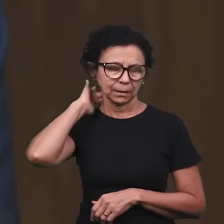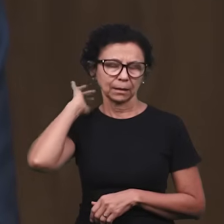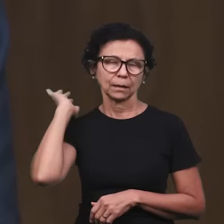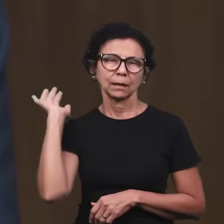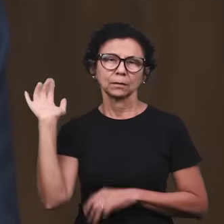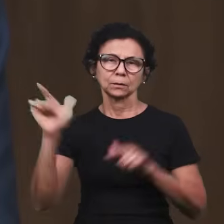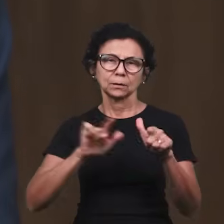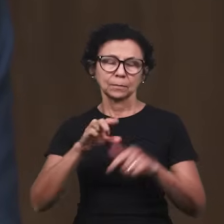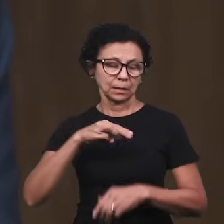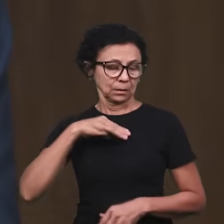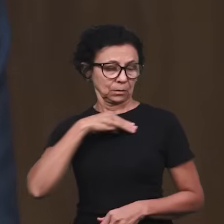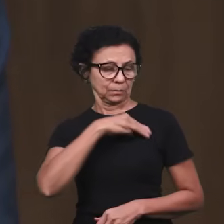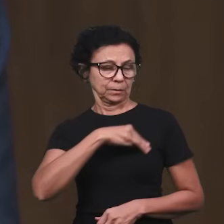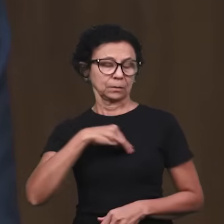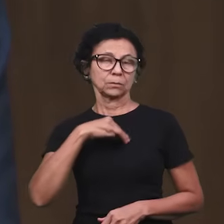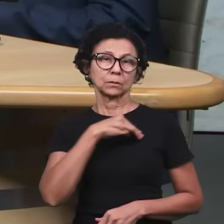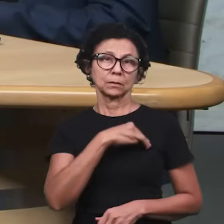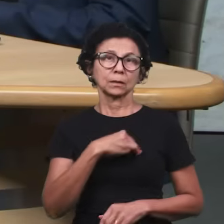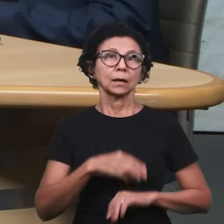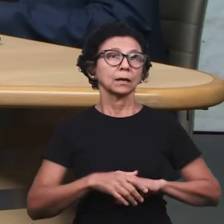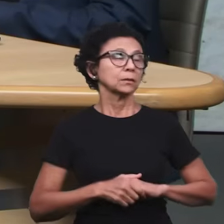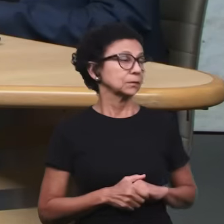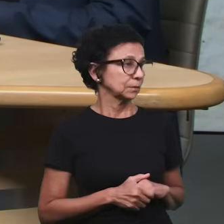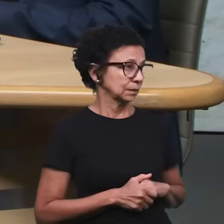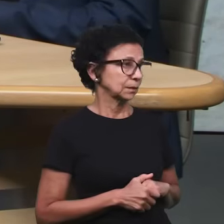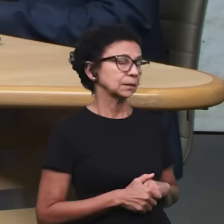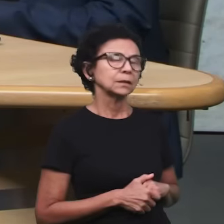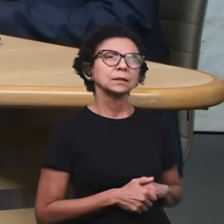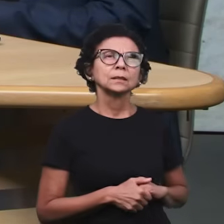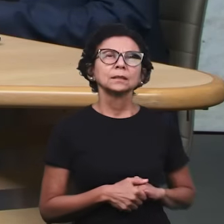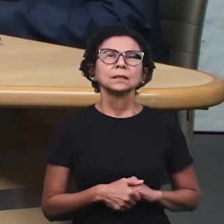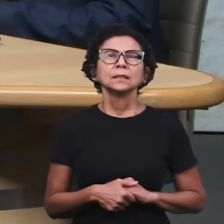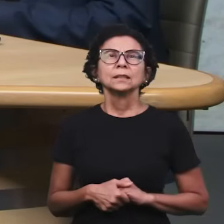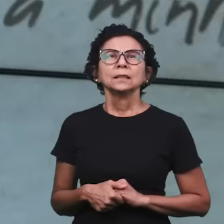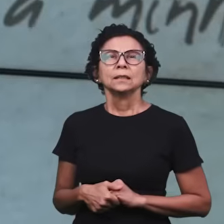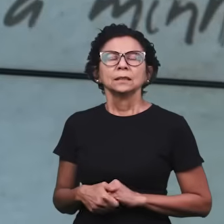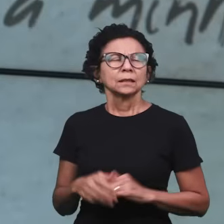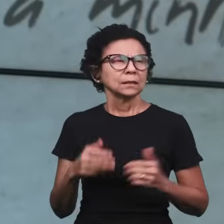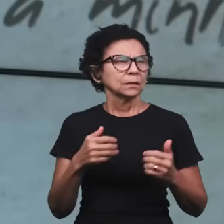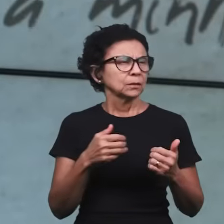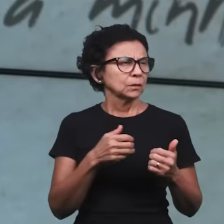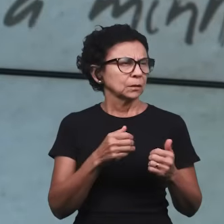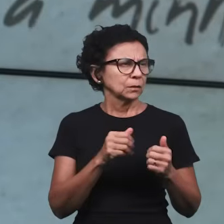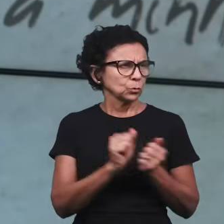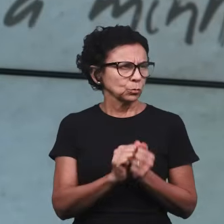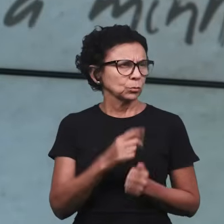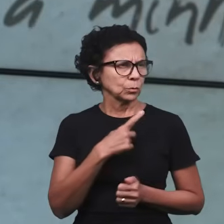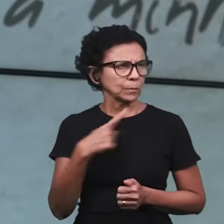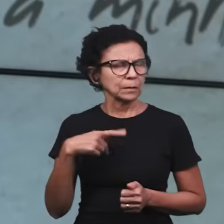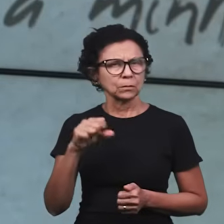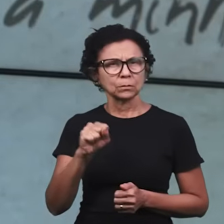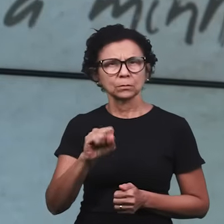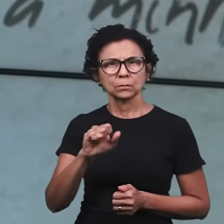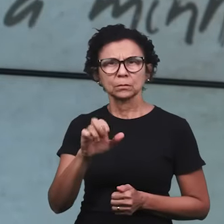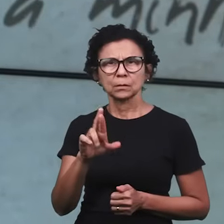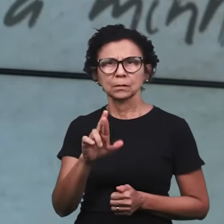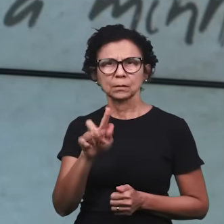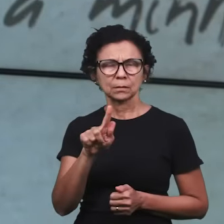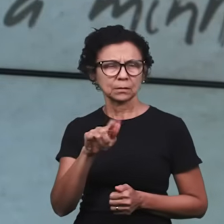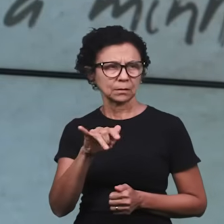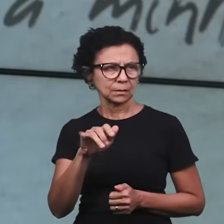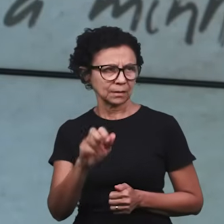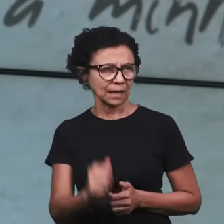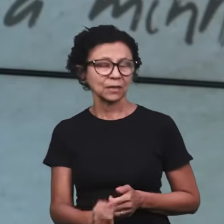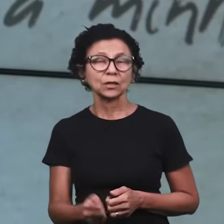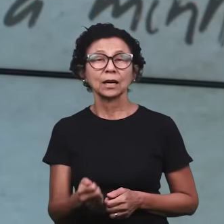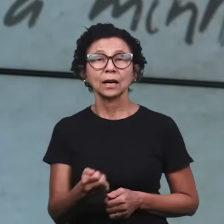pastor Douglas, o pastor Sérgio, não é isso, Douglas? Isso. Estivemos ali na cidade de São Sebastião do Boa Vista. Queria